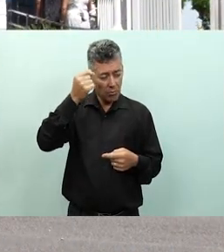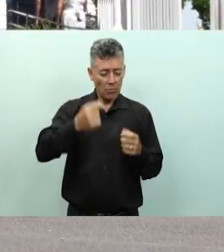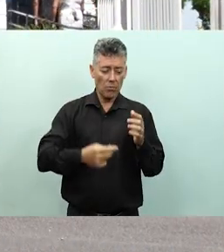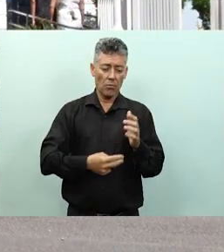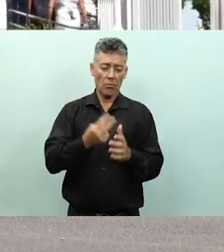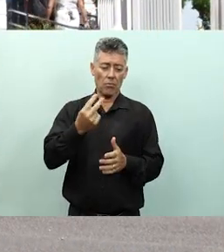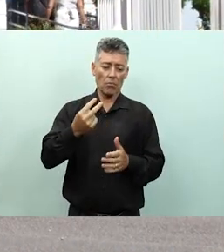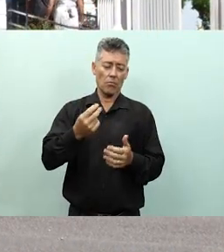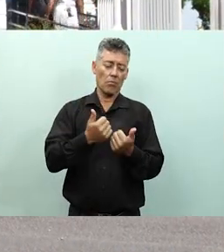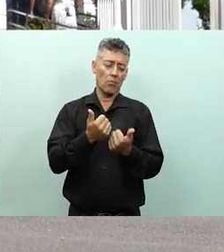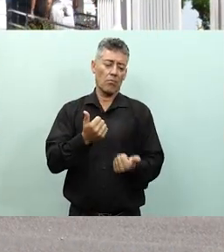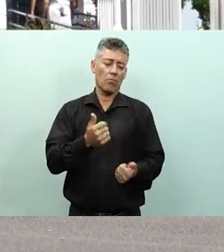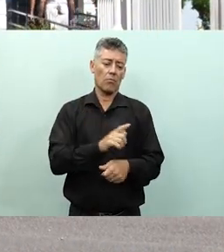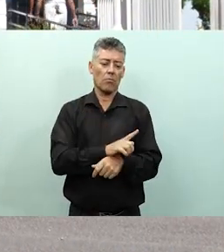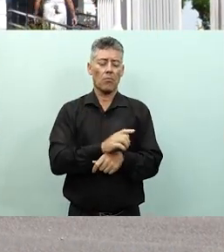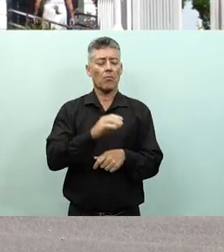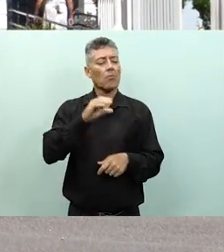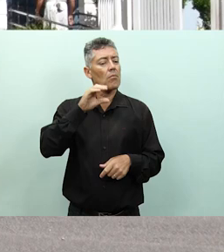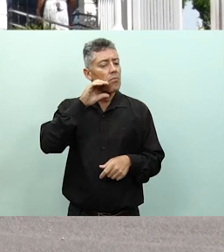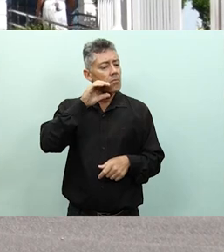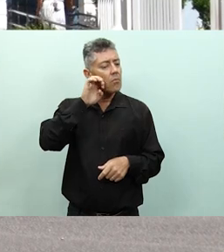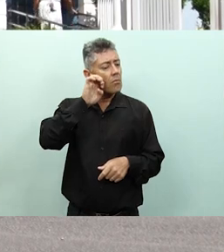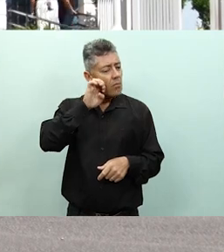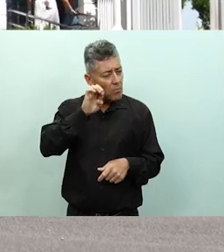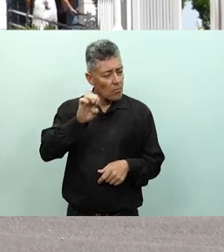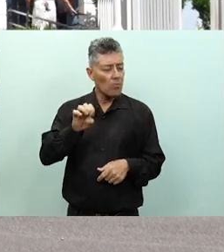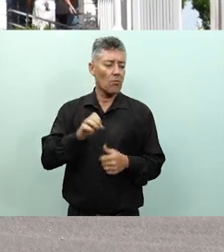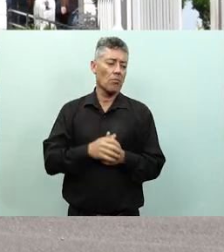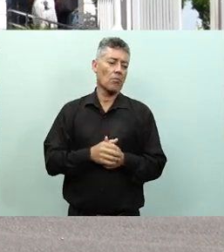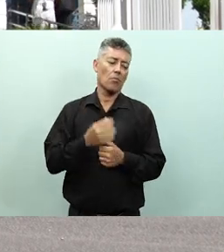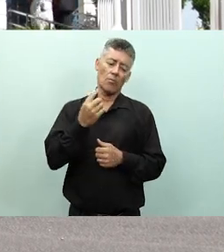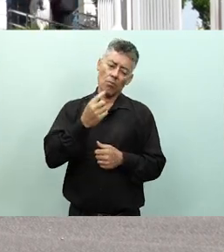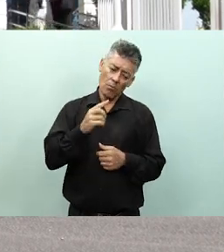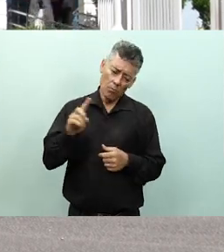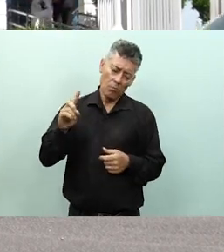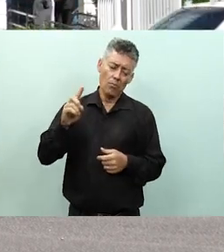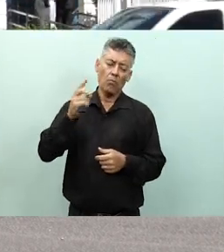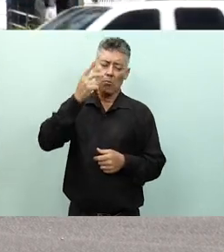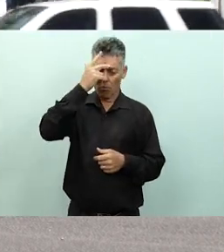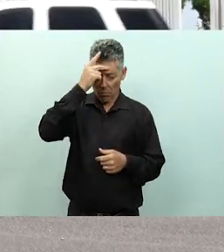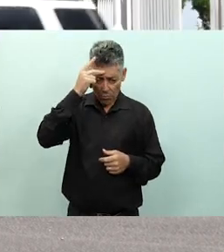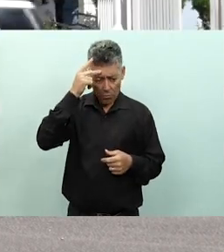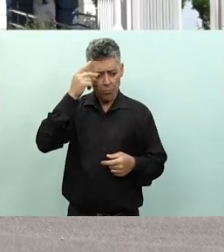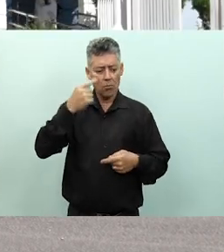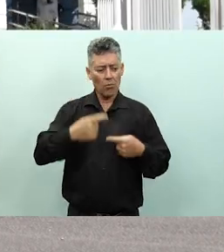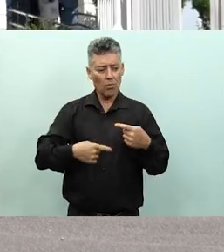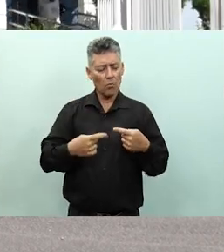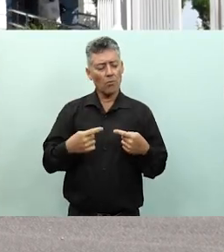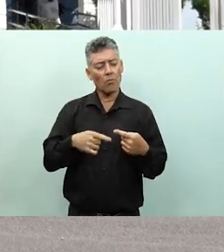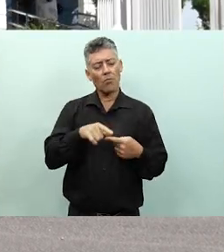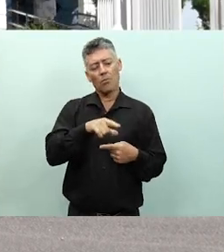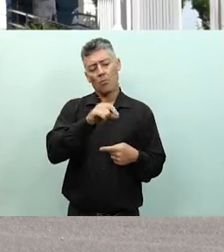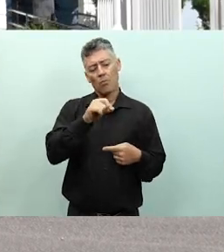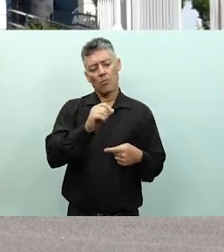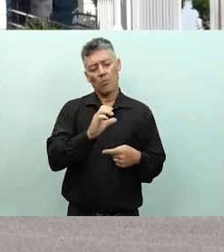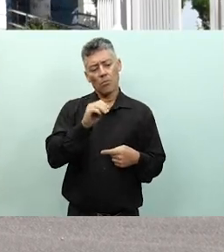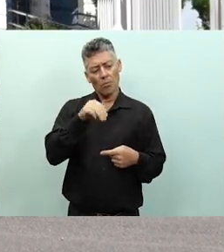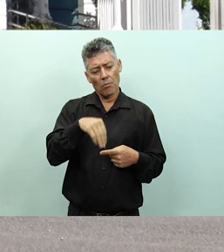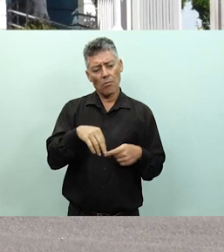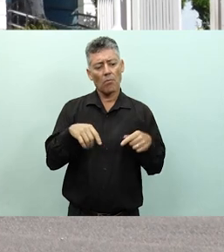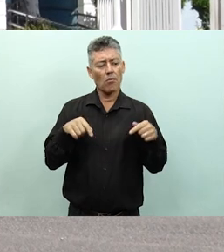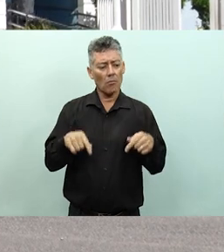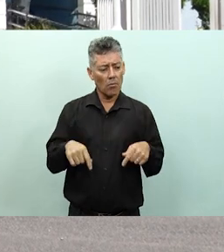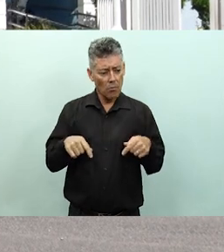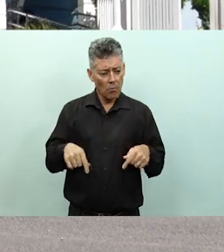eleita vice-prefeita de Natal na gestão de Carlos Eduardo Alves. O último cargo público assumido pela guerreira foi aqui